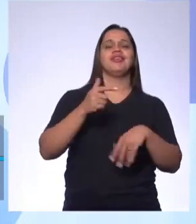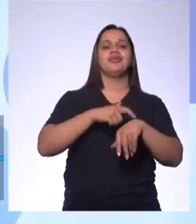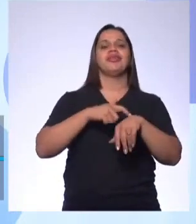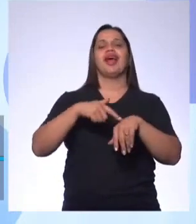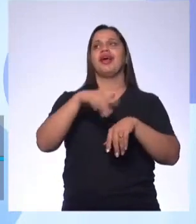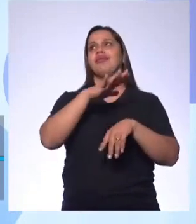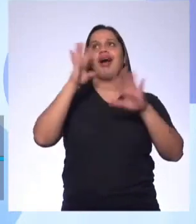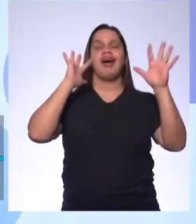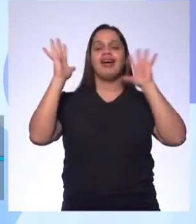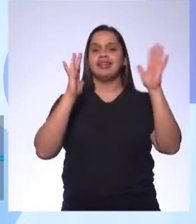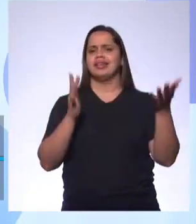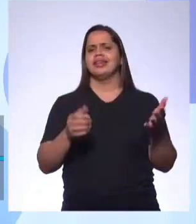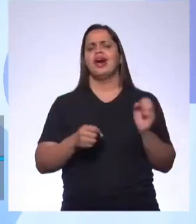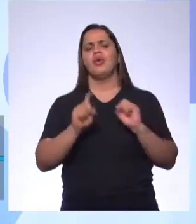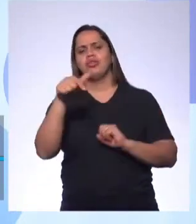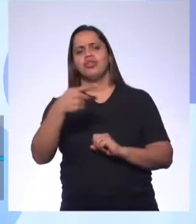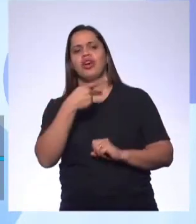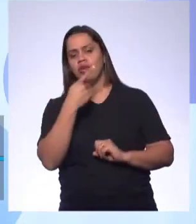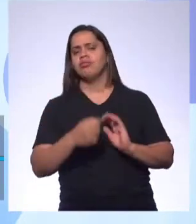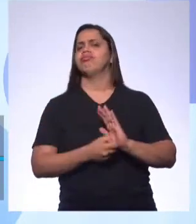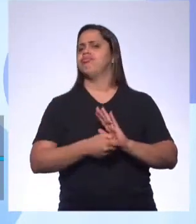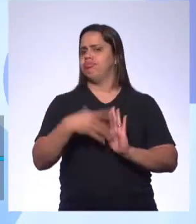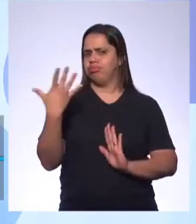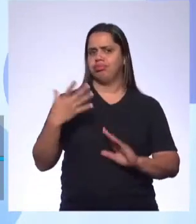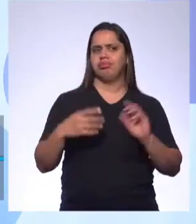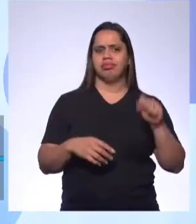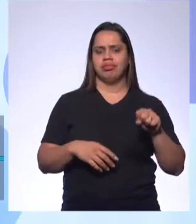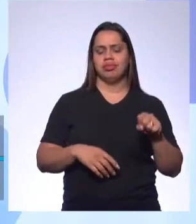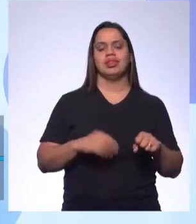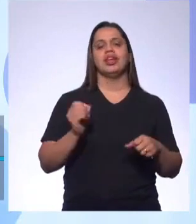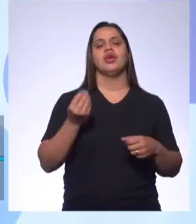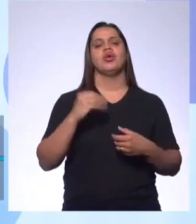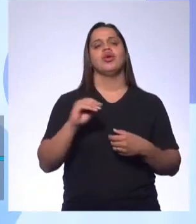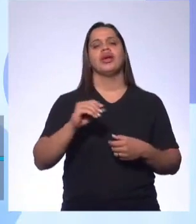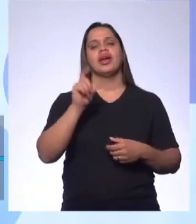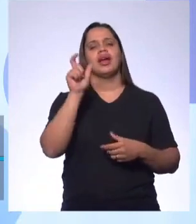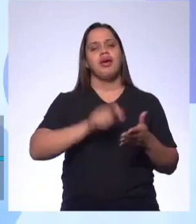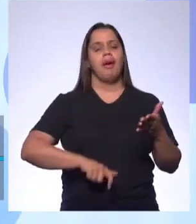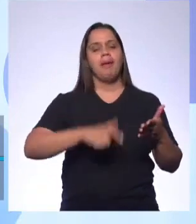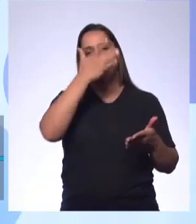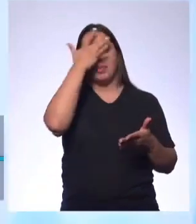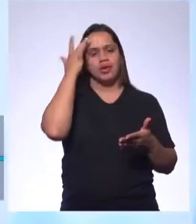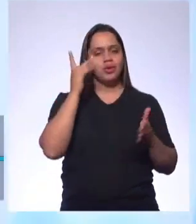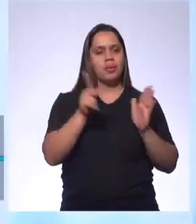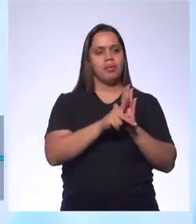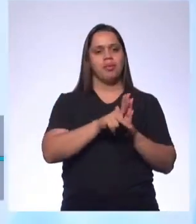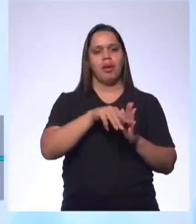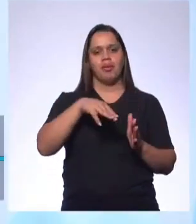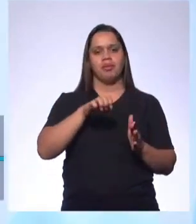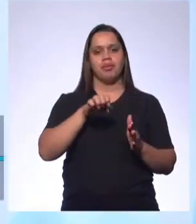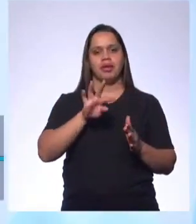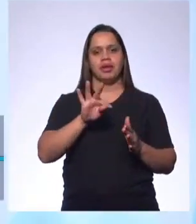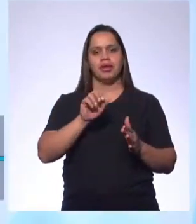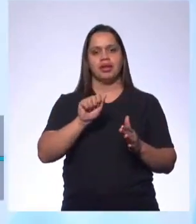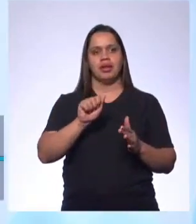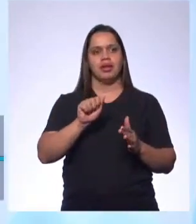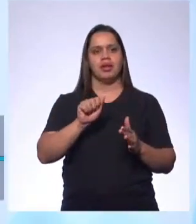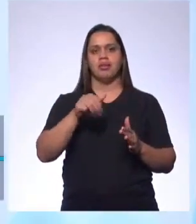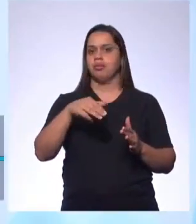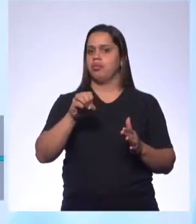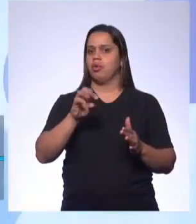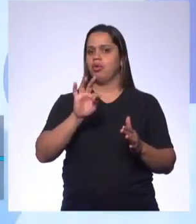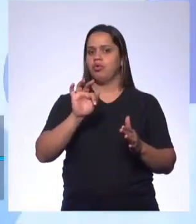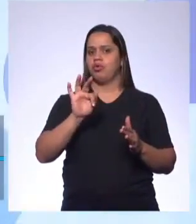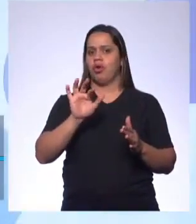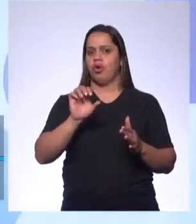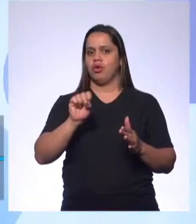fala, coloquei-me na condição de personagem do livro Metamorfose, né? Ele se viu no livro, é legal. No Metamorfose, um livro pesado, né? Um